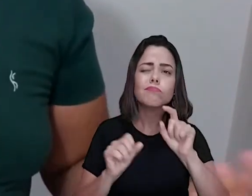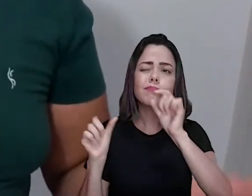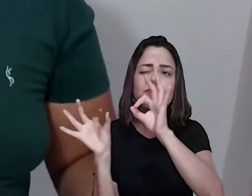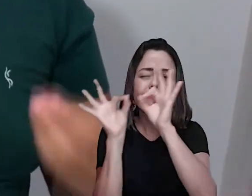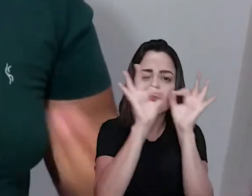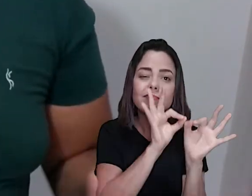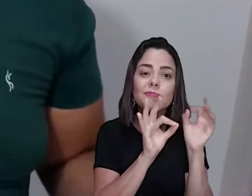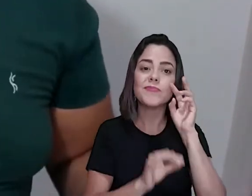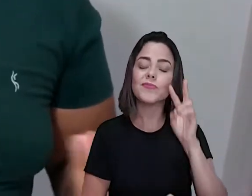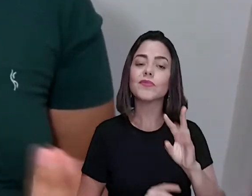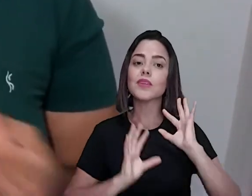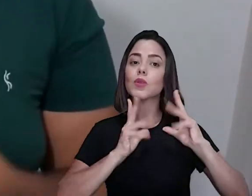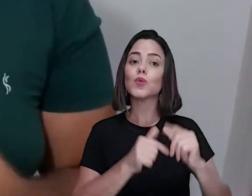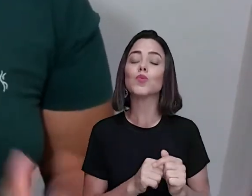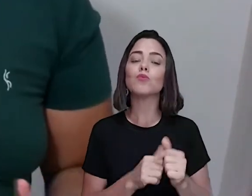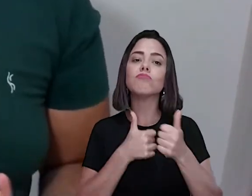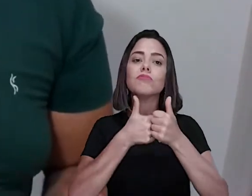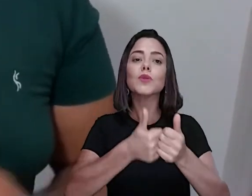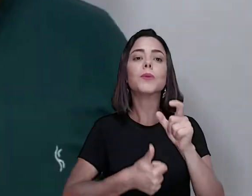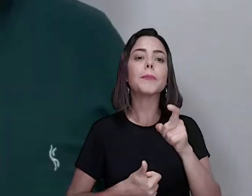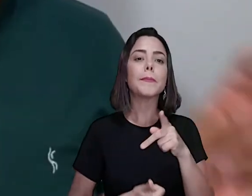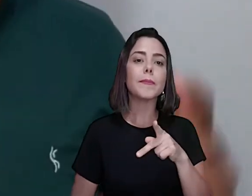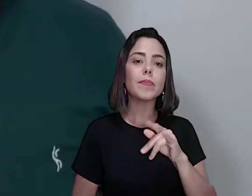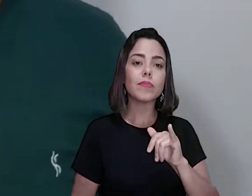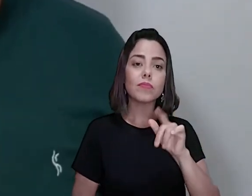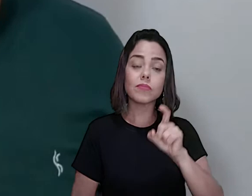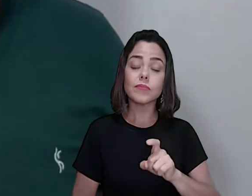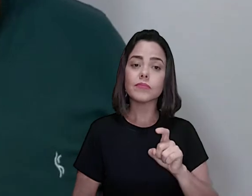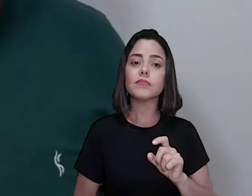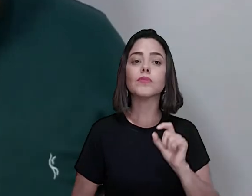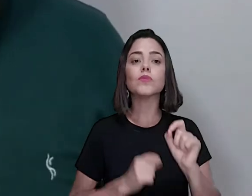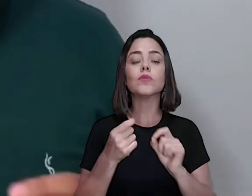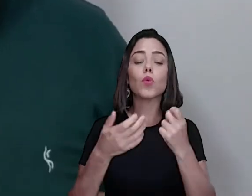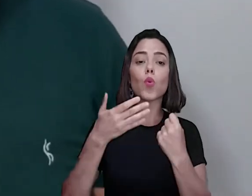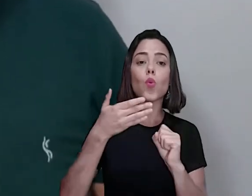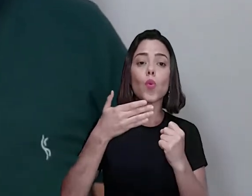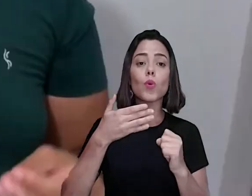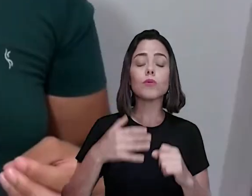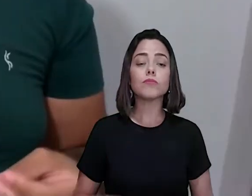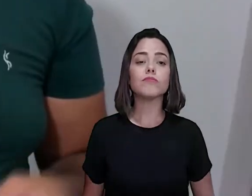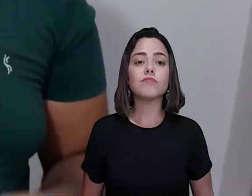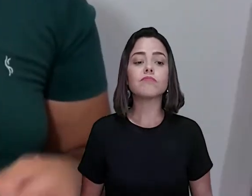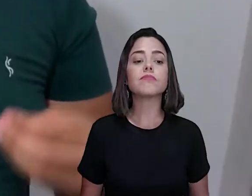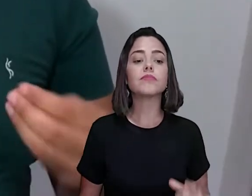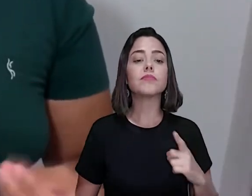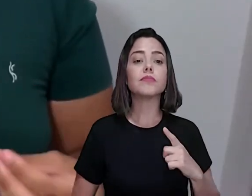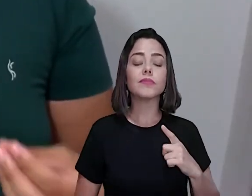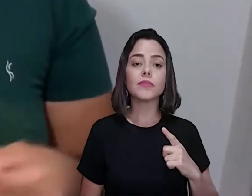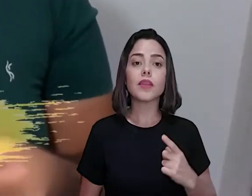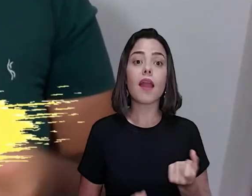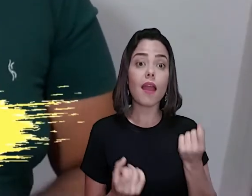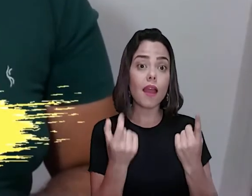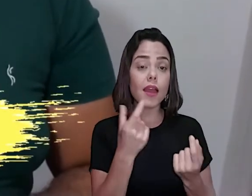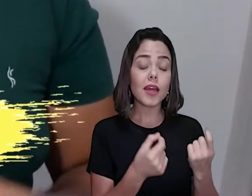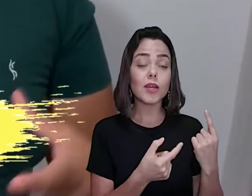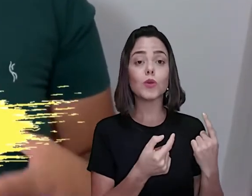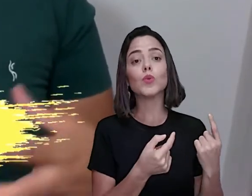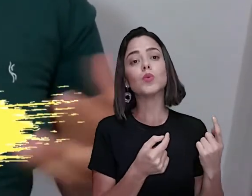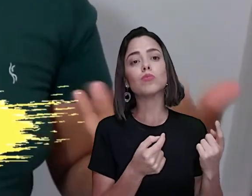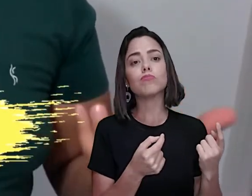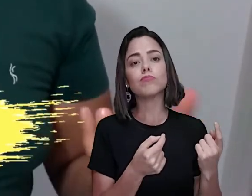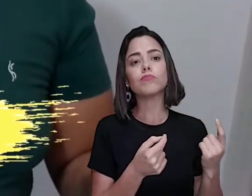ele completinho e entender melhor o que é o Pix. O oitavo ponto que eu vou trazer para vocês é o fato de alguns bancos